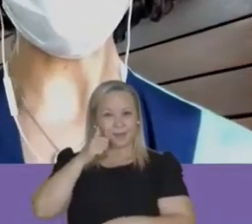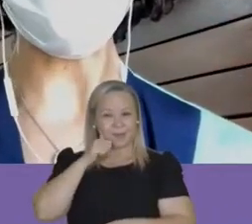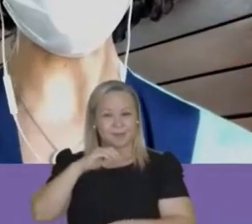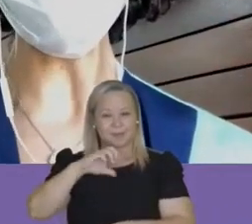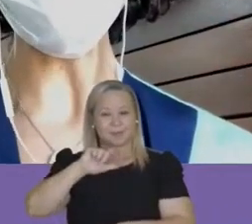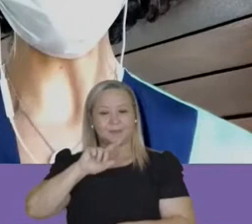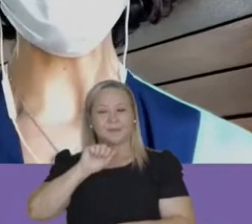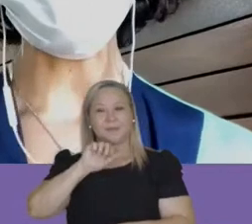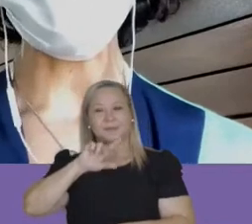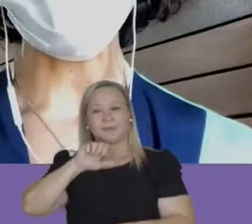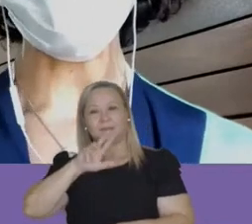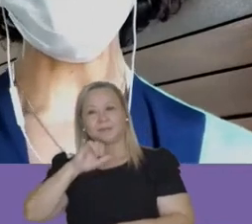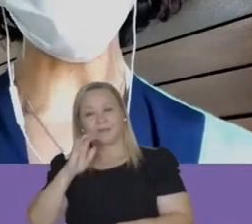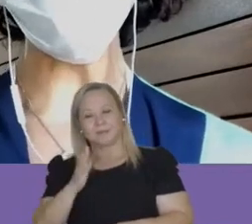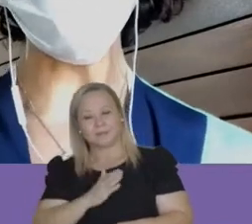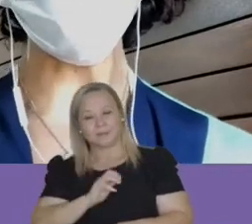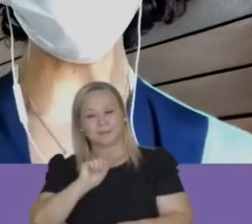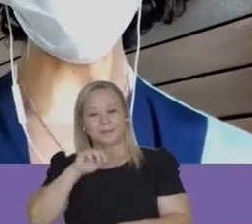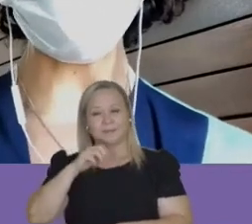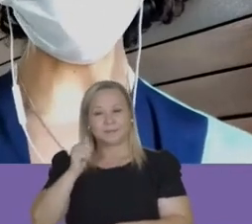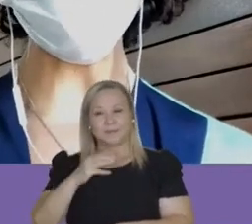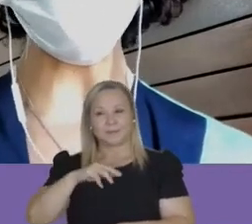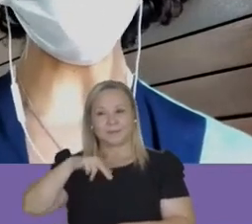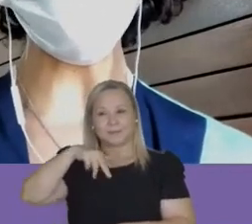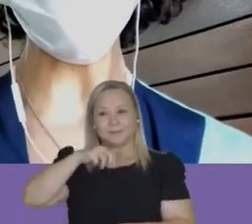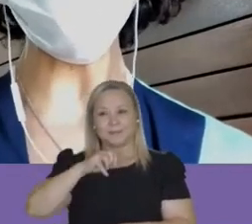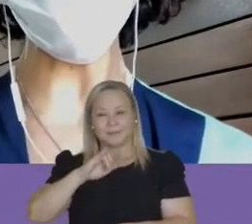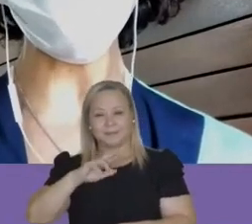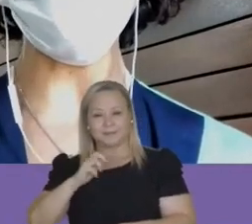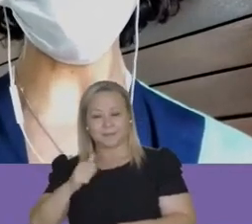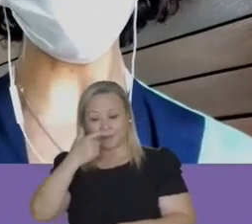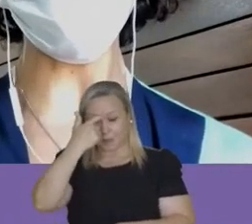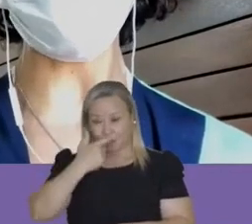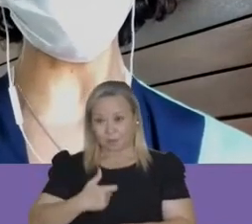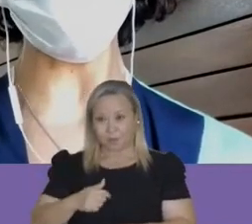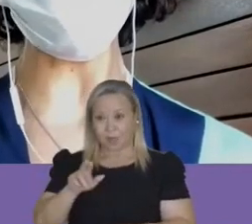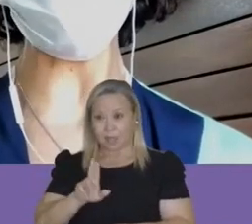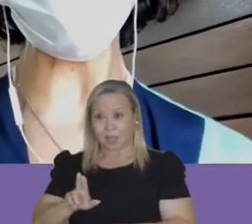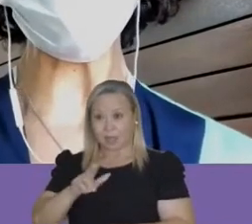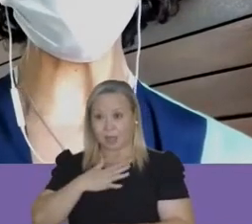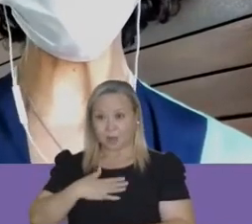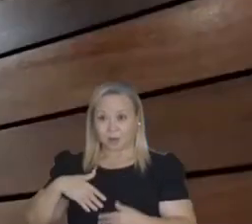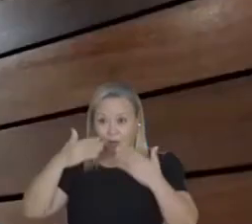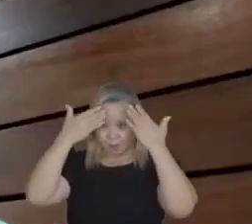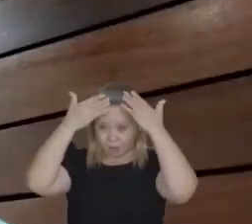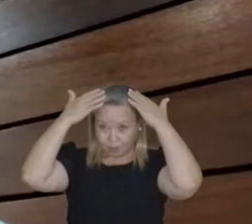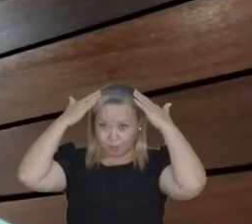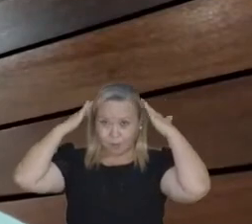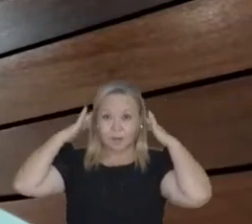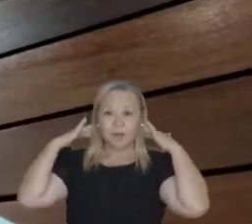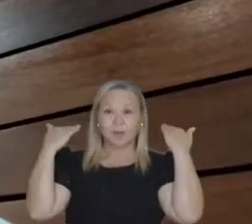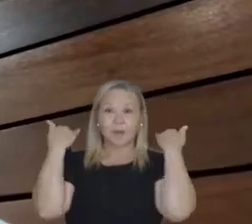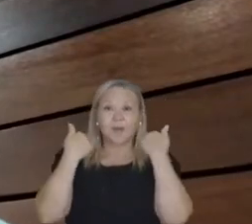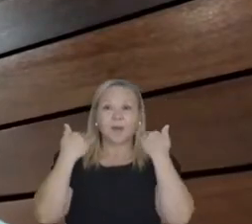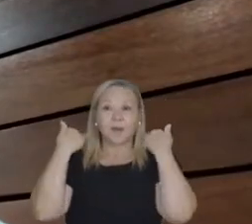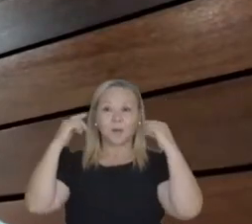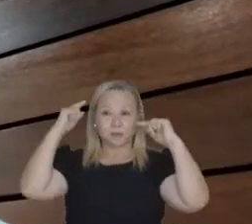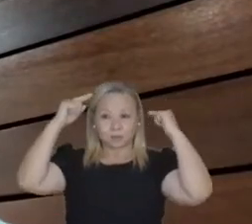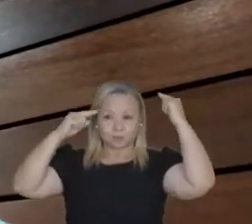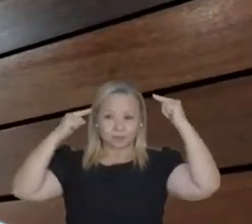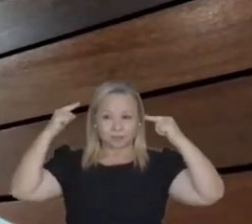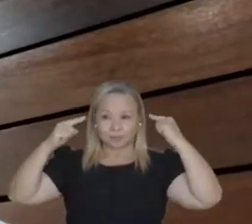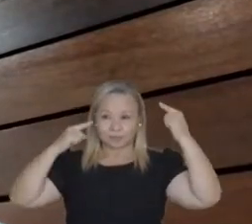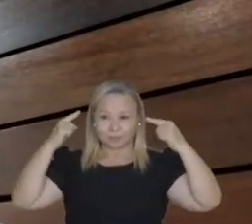Ana, Naira. Eu sou uma mulher que uso no momento um cabelo curto,